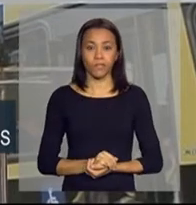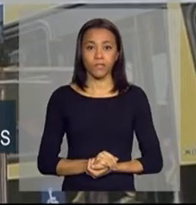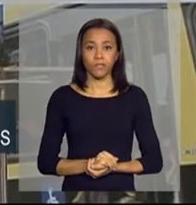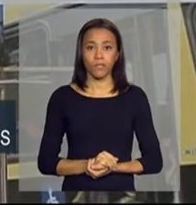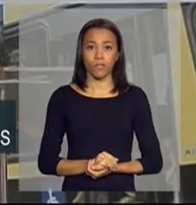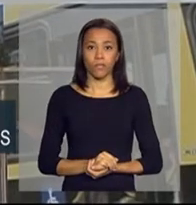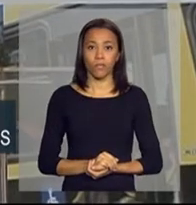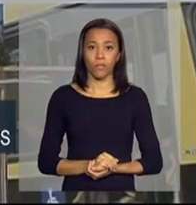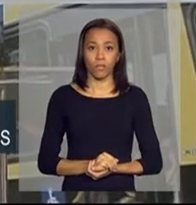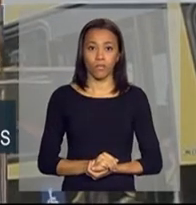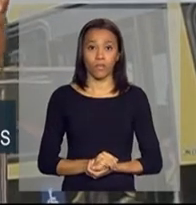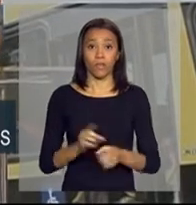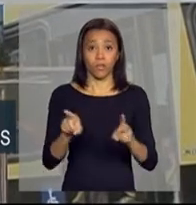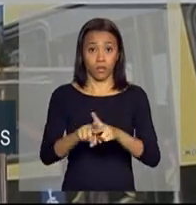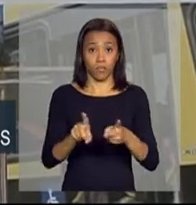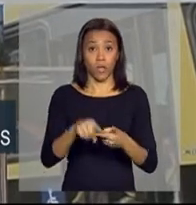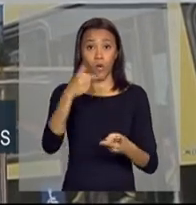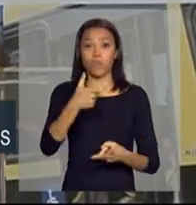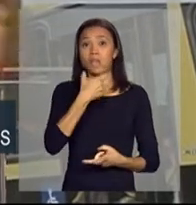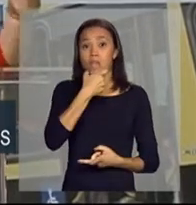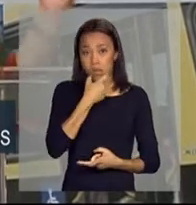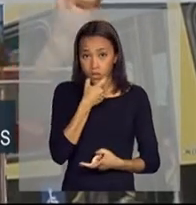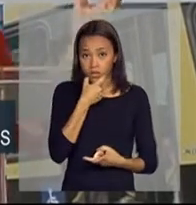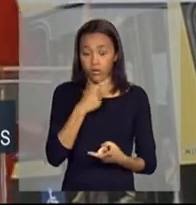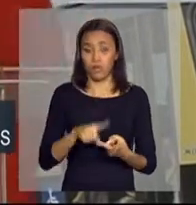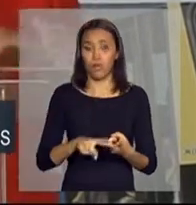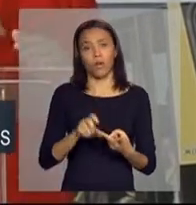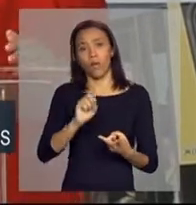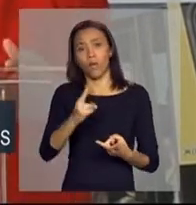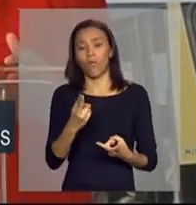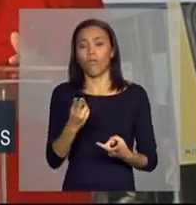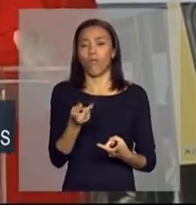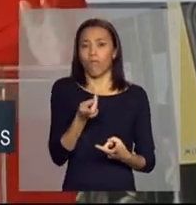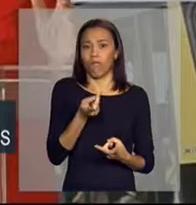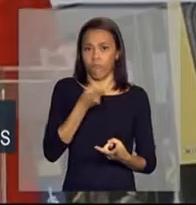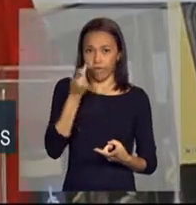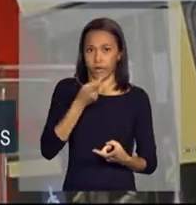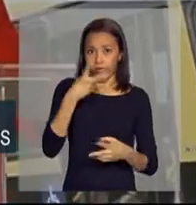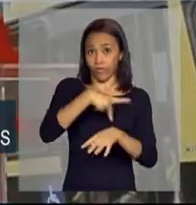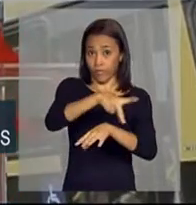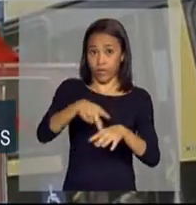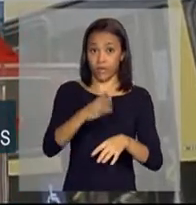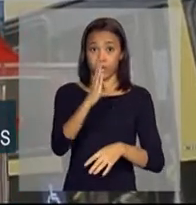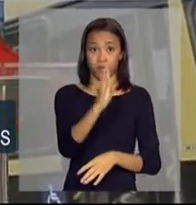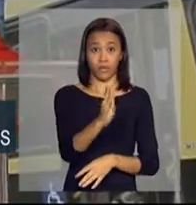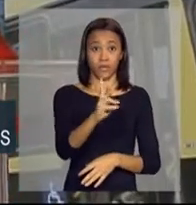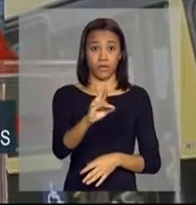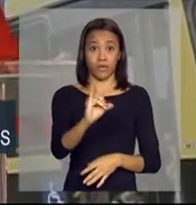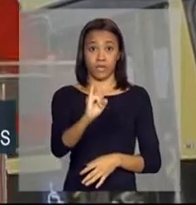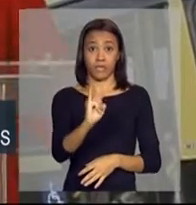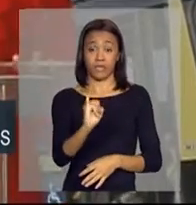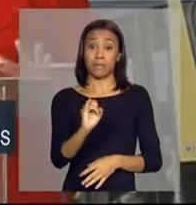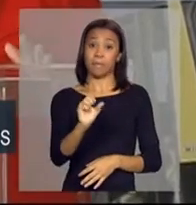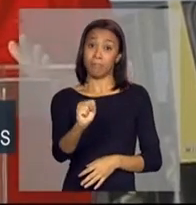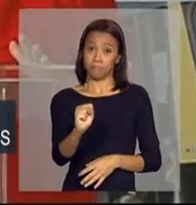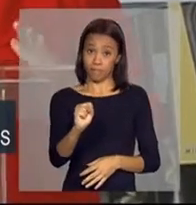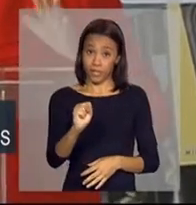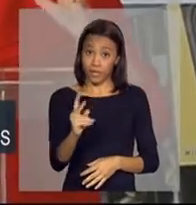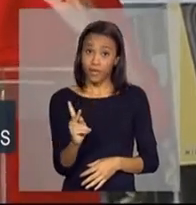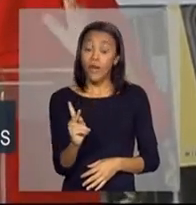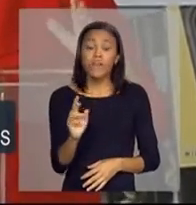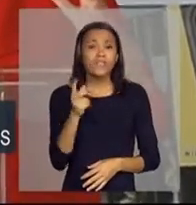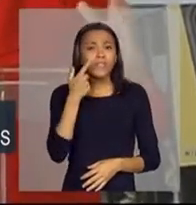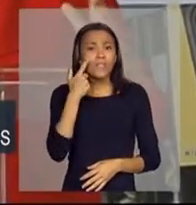e da Inglaterra, ou falando de um país BRIC, por exemplo, a Índia, vocês vão ver